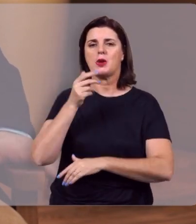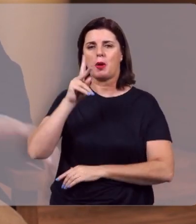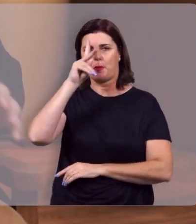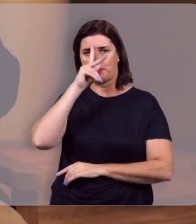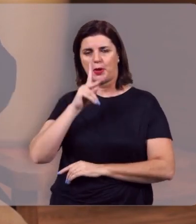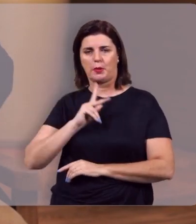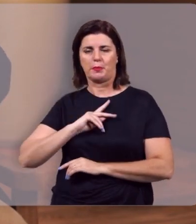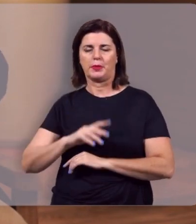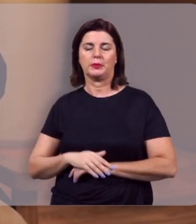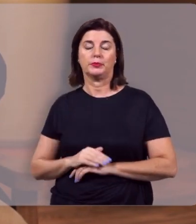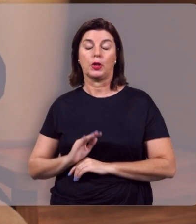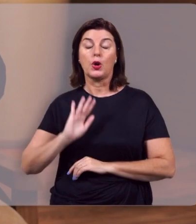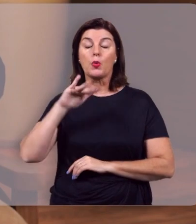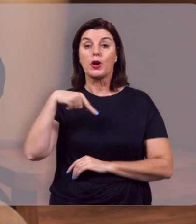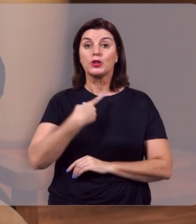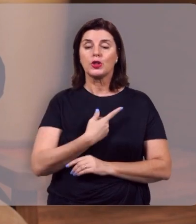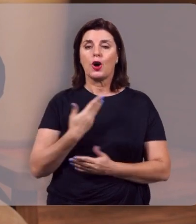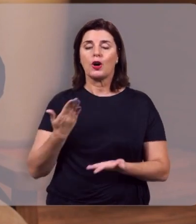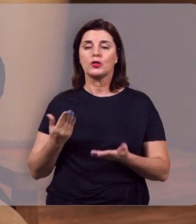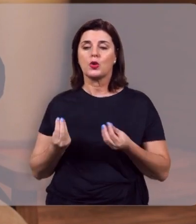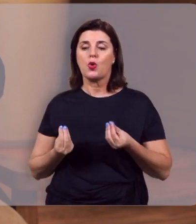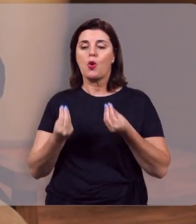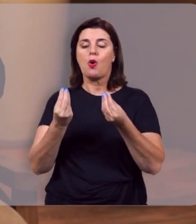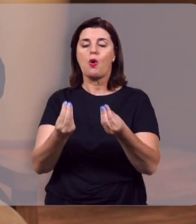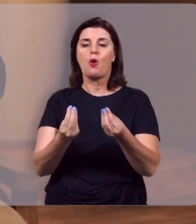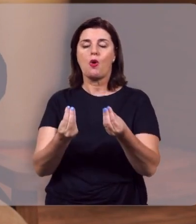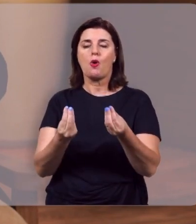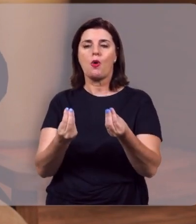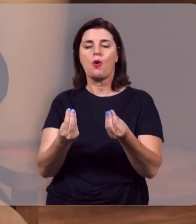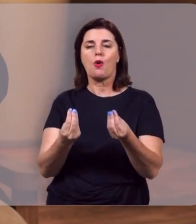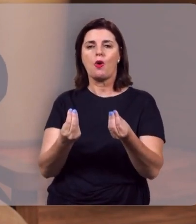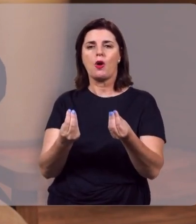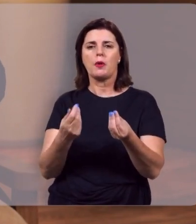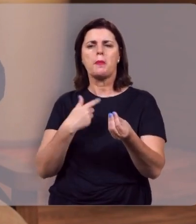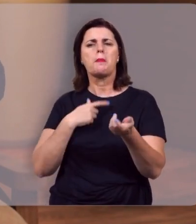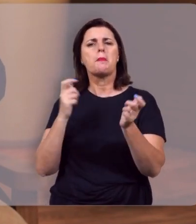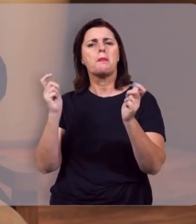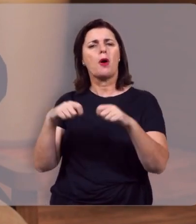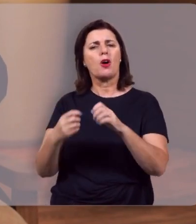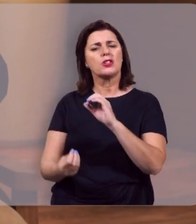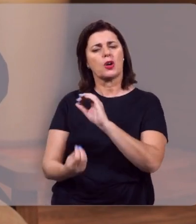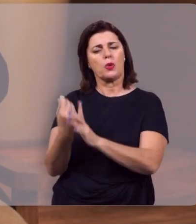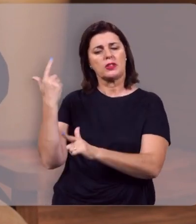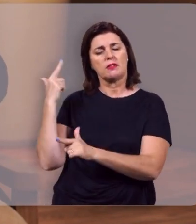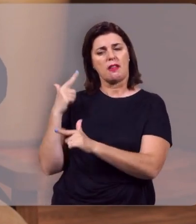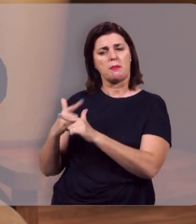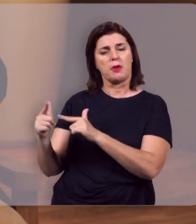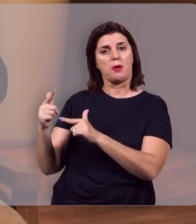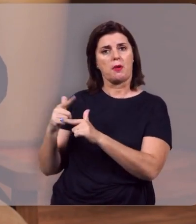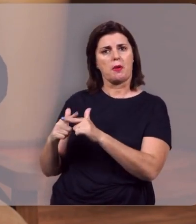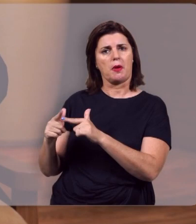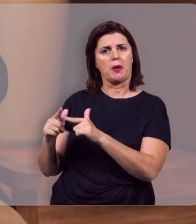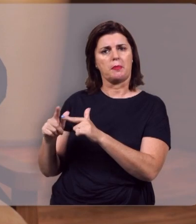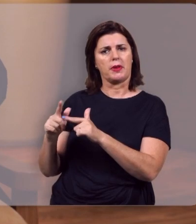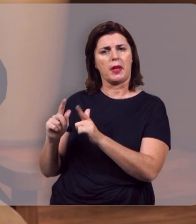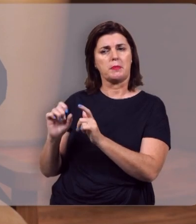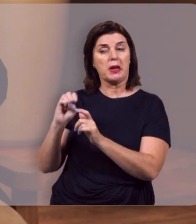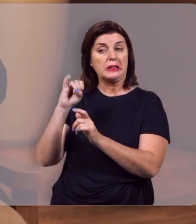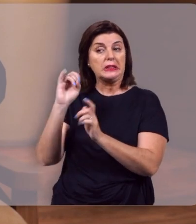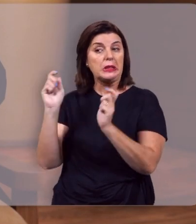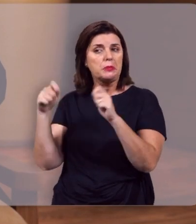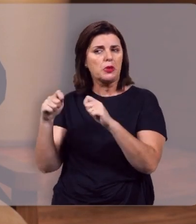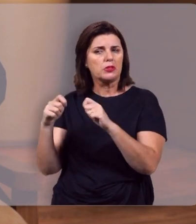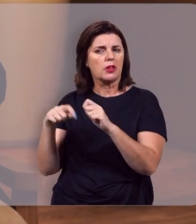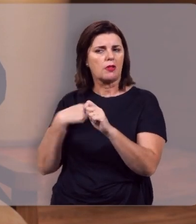próprio. Quando nós somos colocados numa situação em que podemos fracassar e estamos em xeque, se